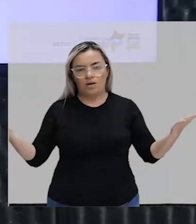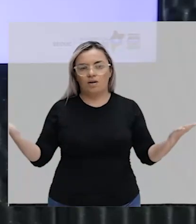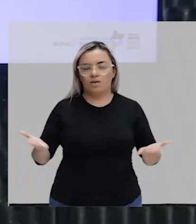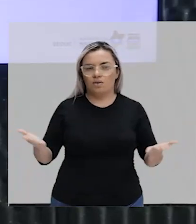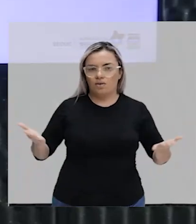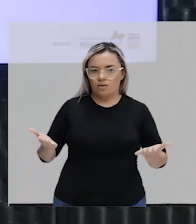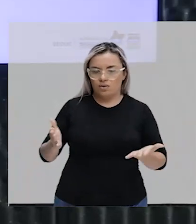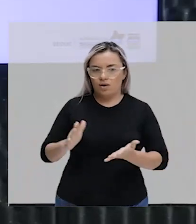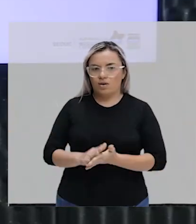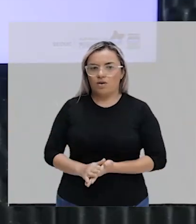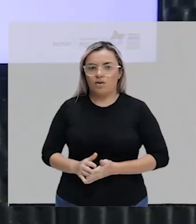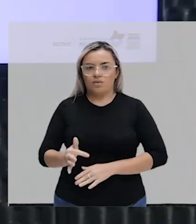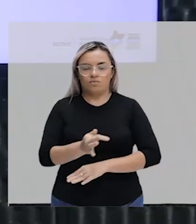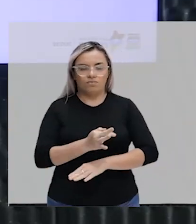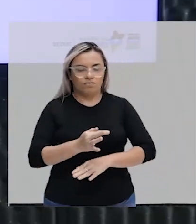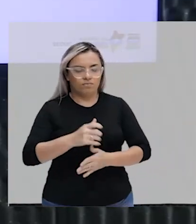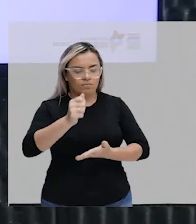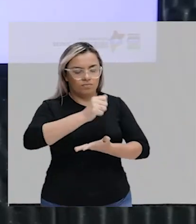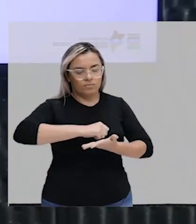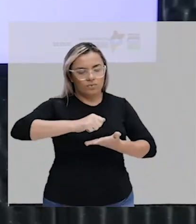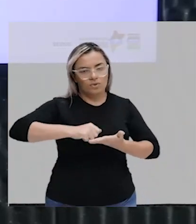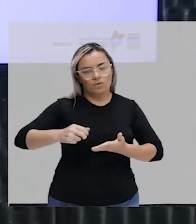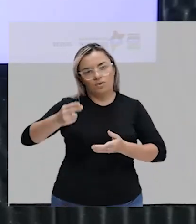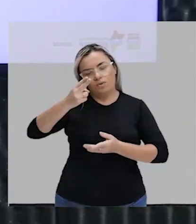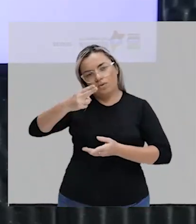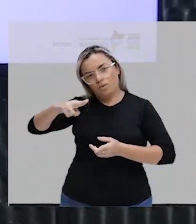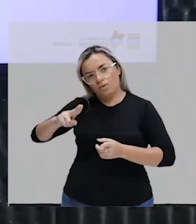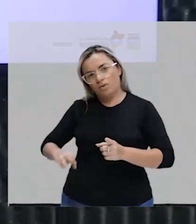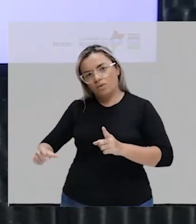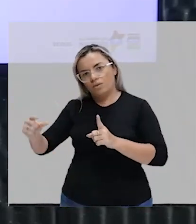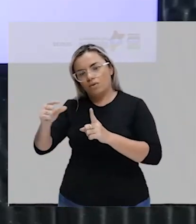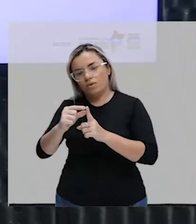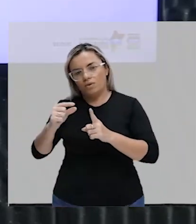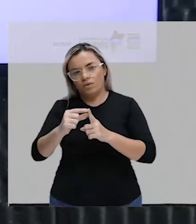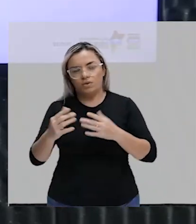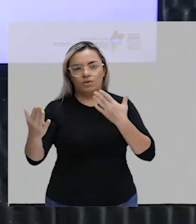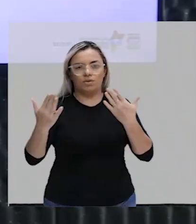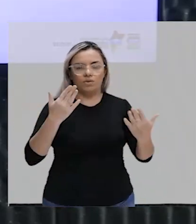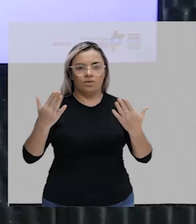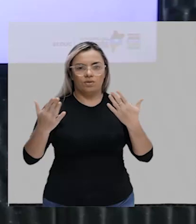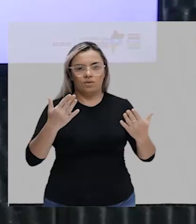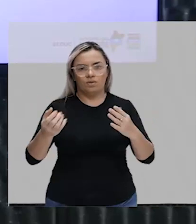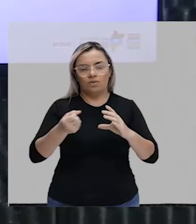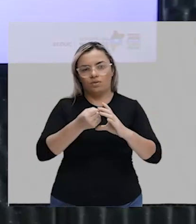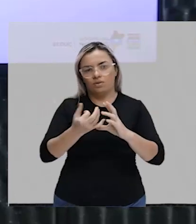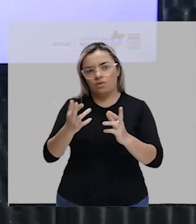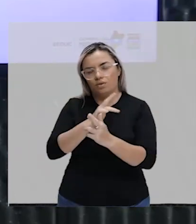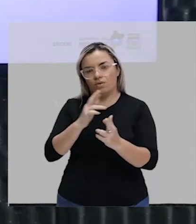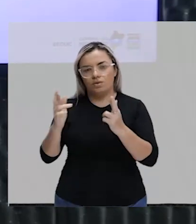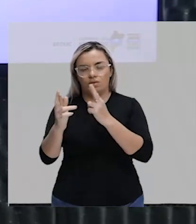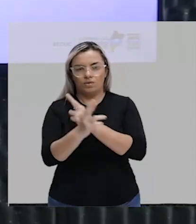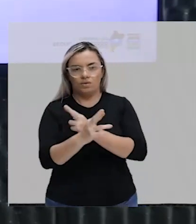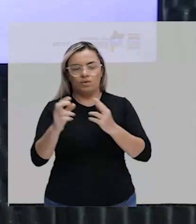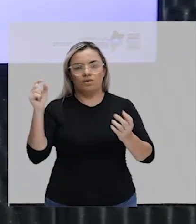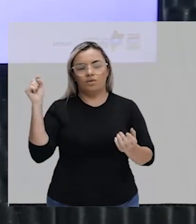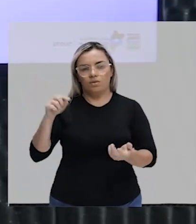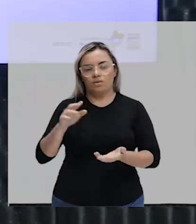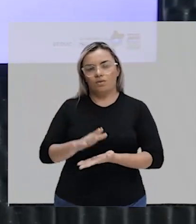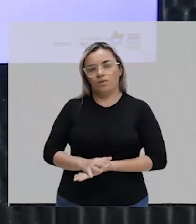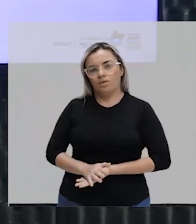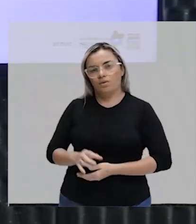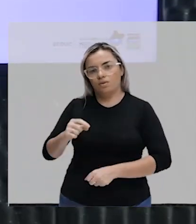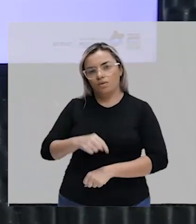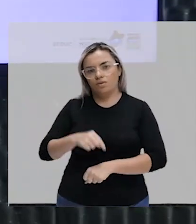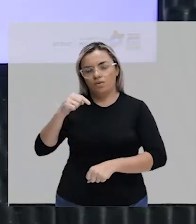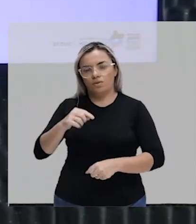estamos formalmente dando os nomes às relações que nós já estabelecemos lá. Então, para este